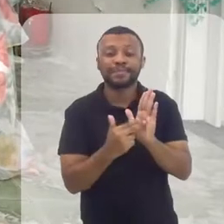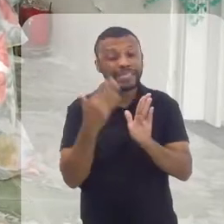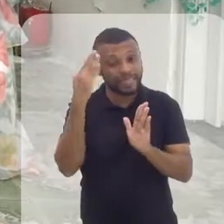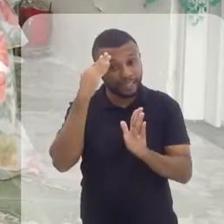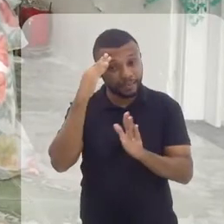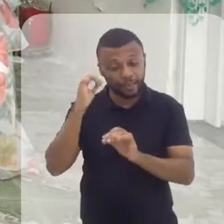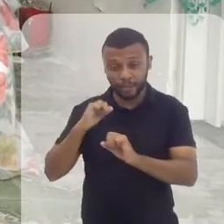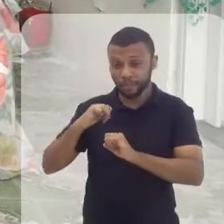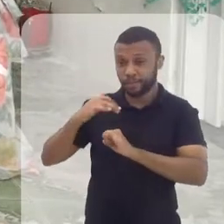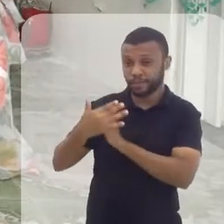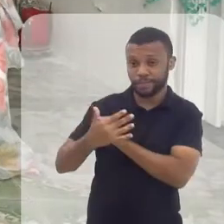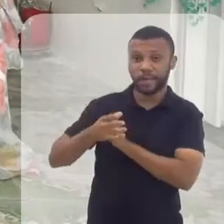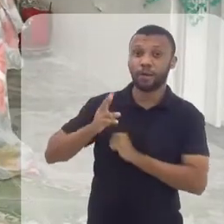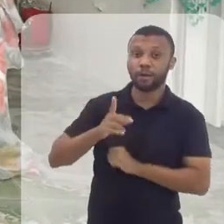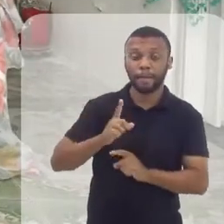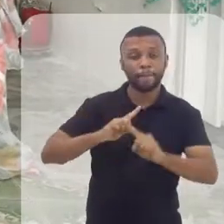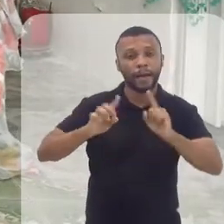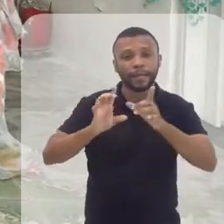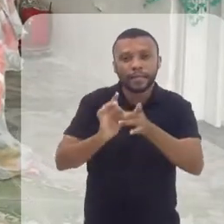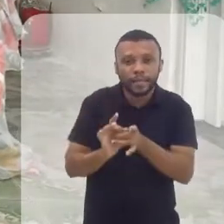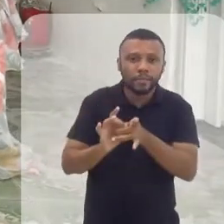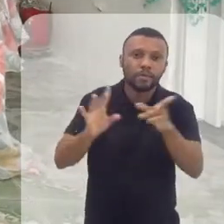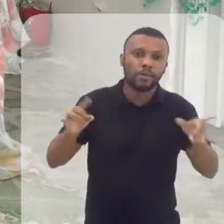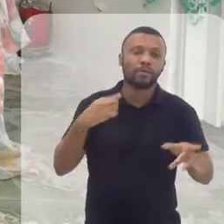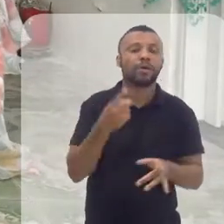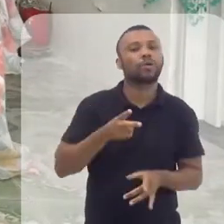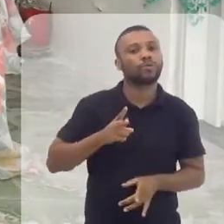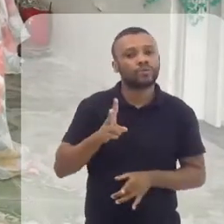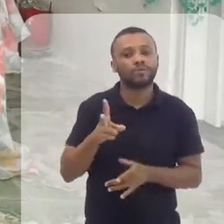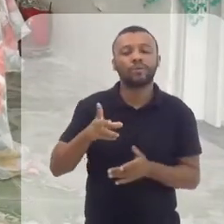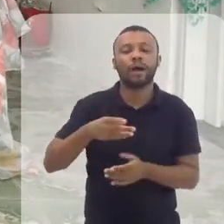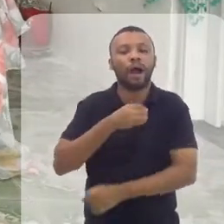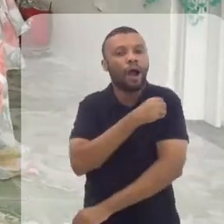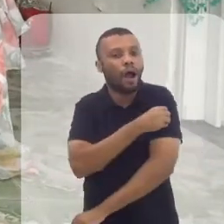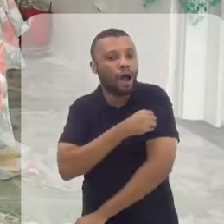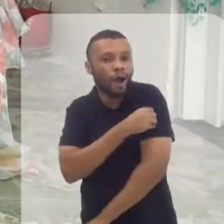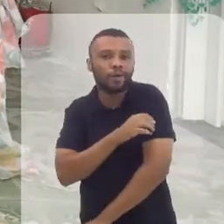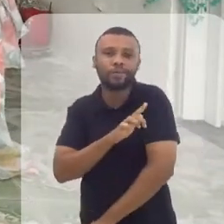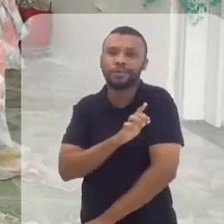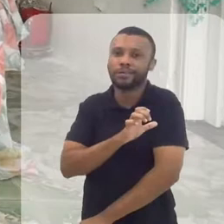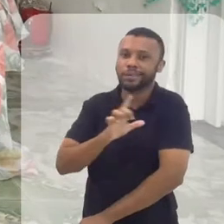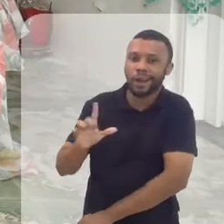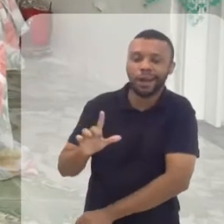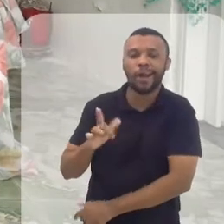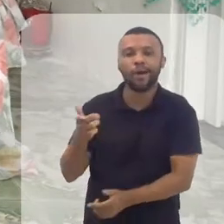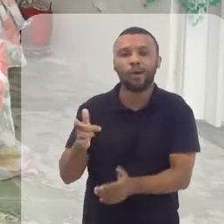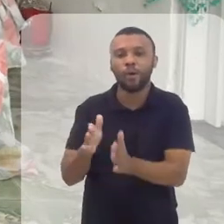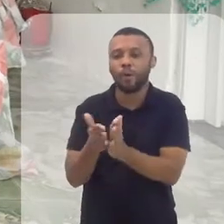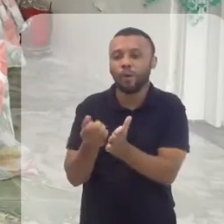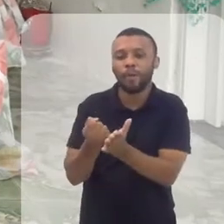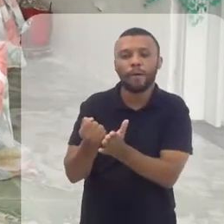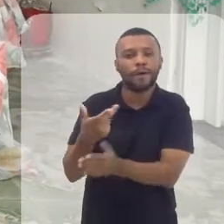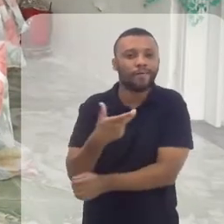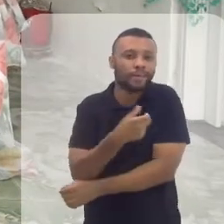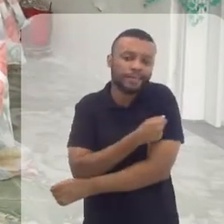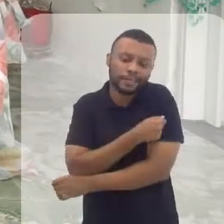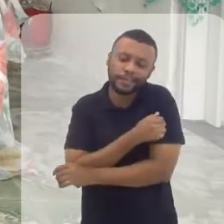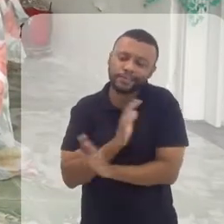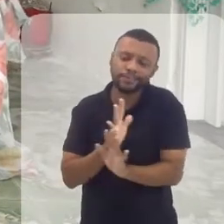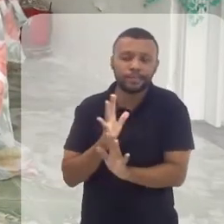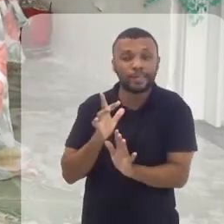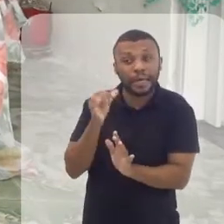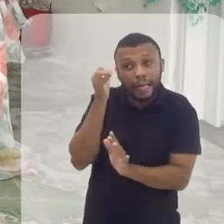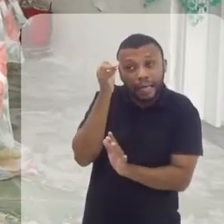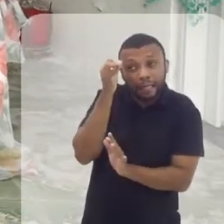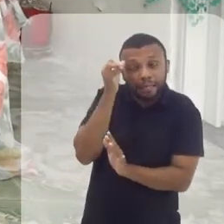porque a gente sabe que a pandemia ainda está aí, mas liberou, né? A gente ainda continuou com álcool, ainda continuou com certificado de